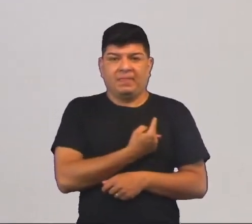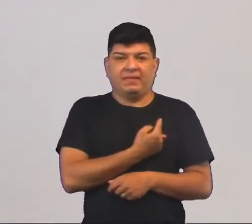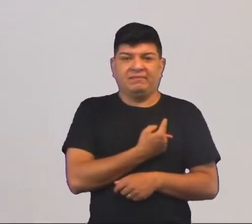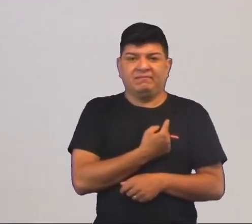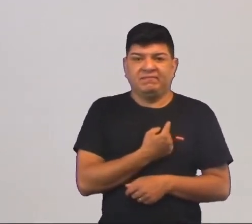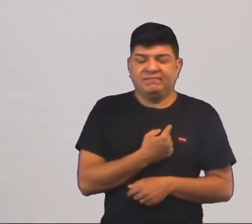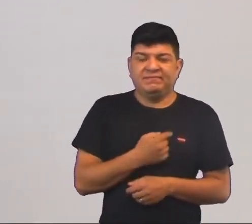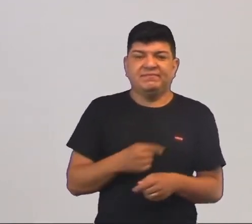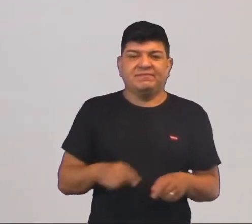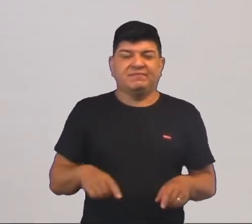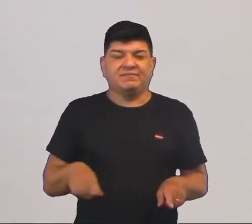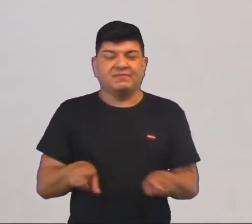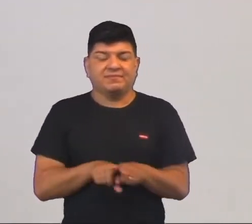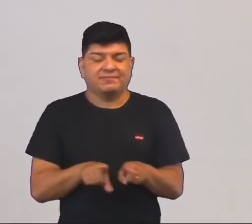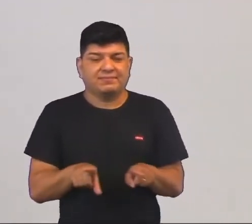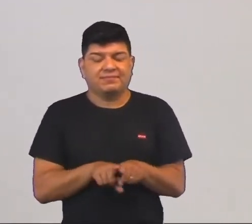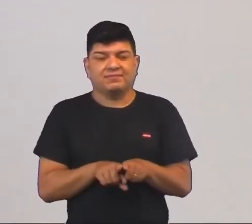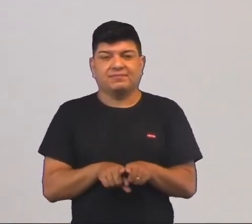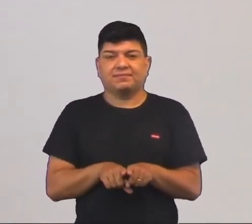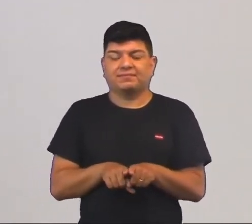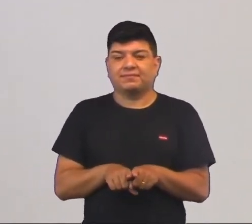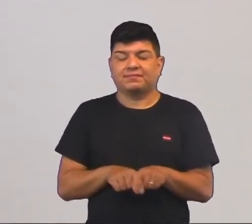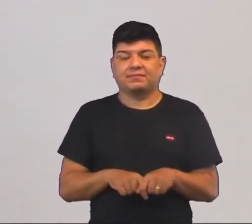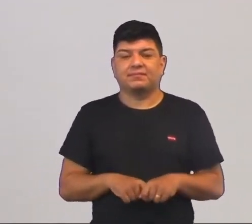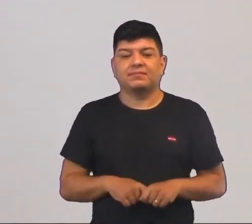Nós aqui no Ocidente, somos o